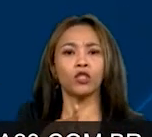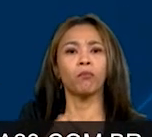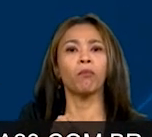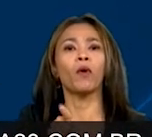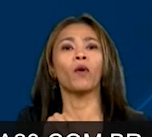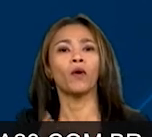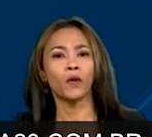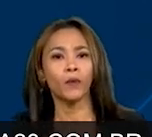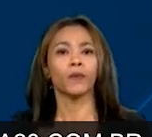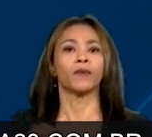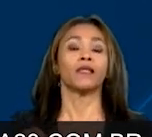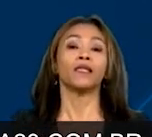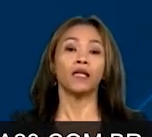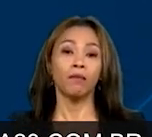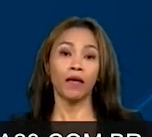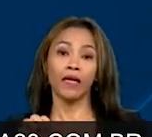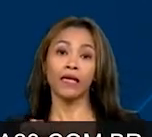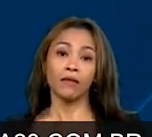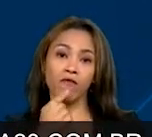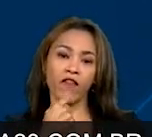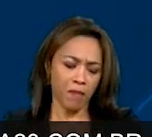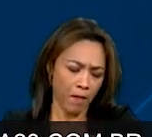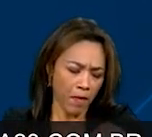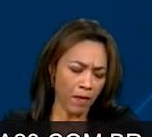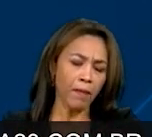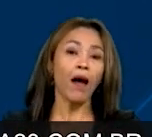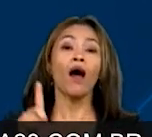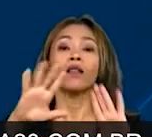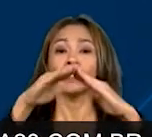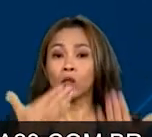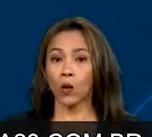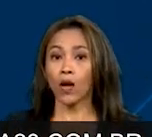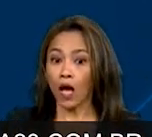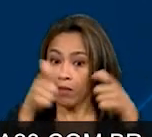escolas. A maioria das vacinas são aplicadas nos